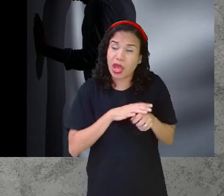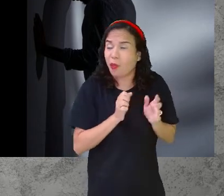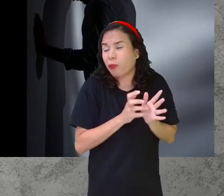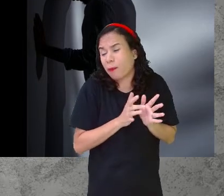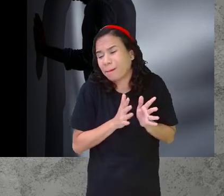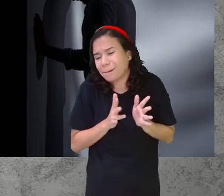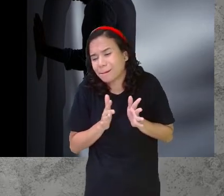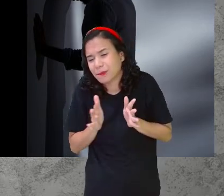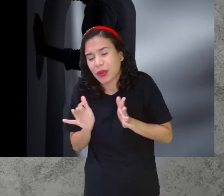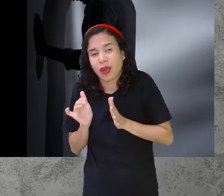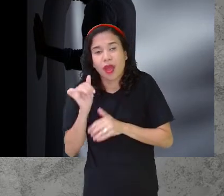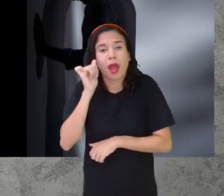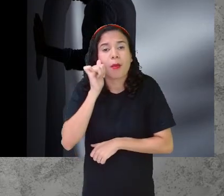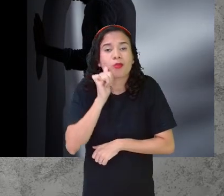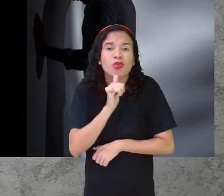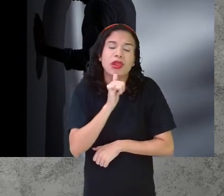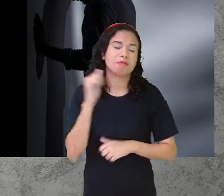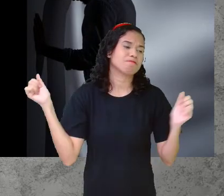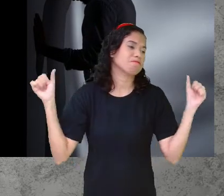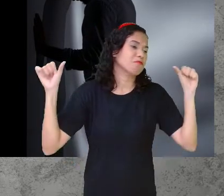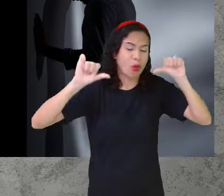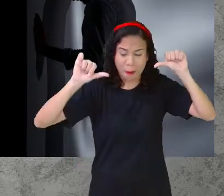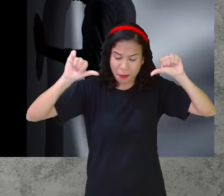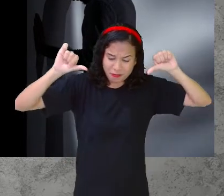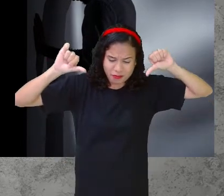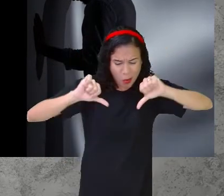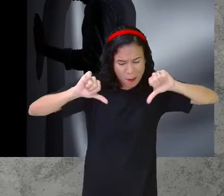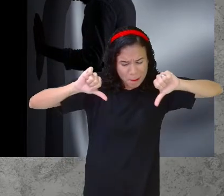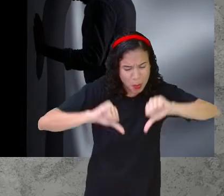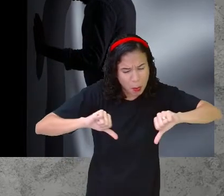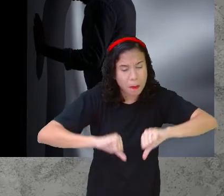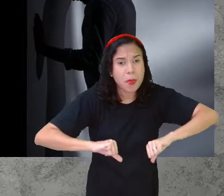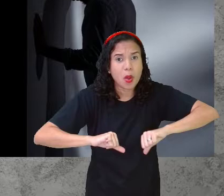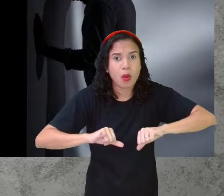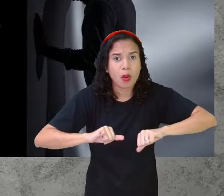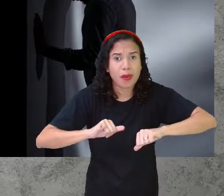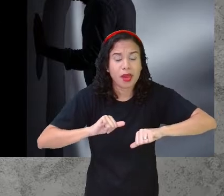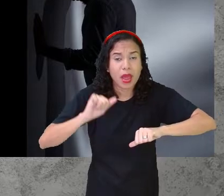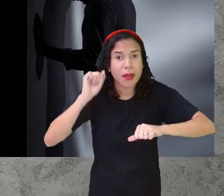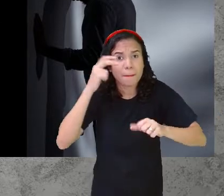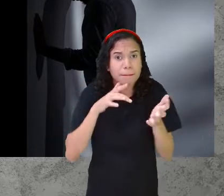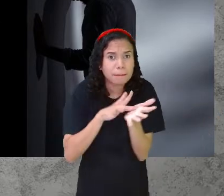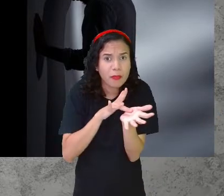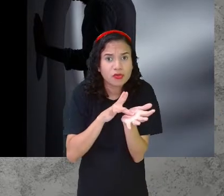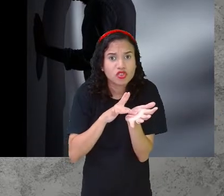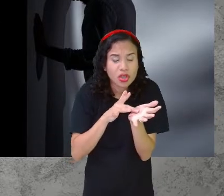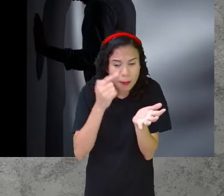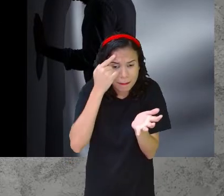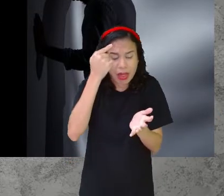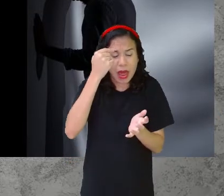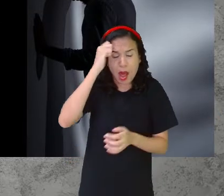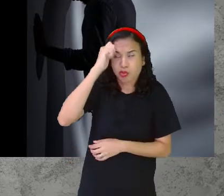tempo, Alicia só foi piorando. Passou a ter alucinações.